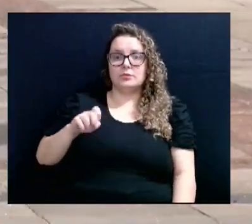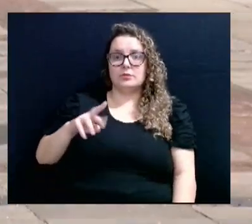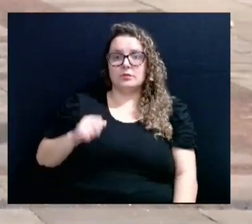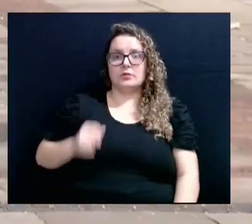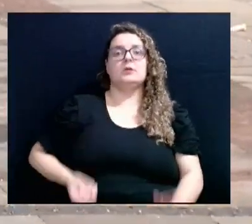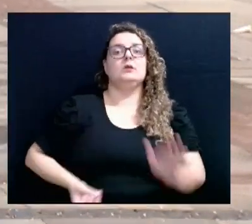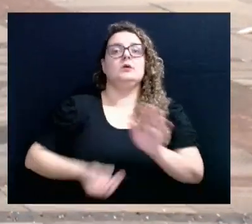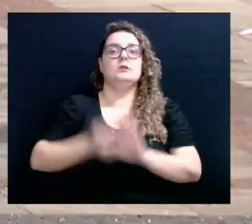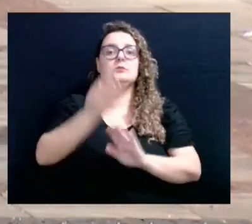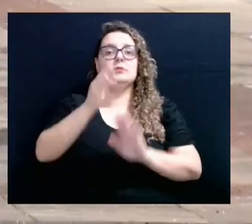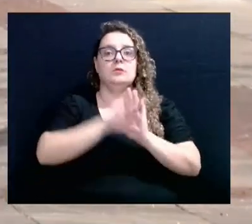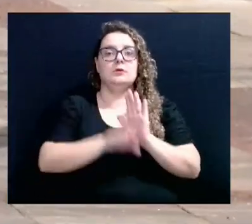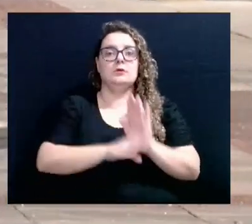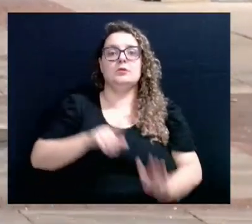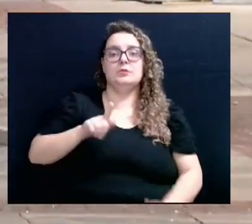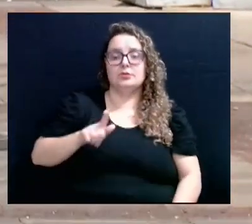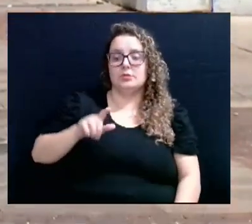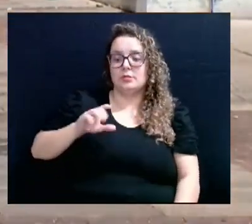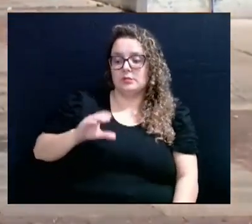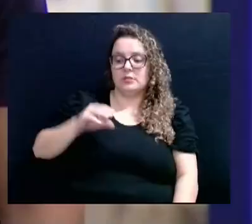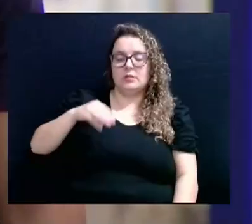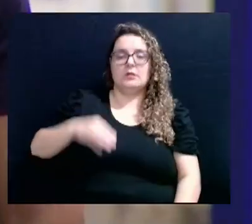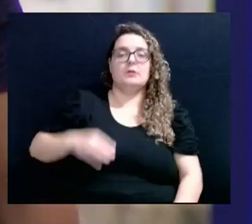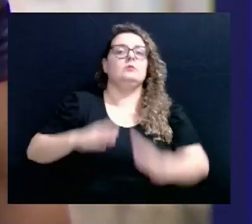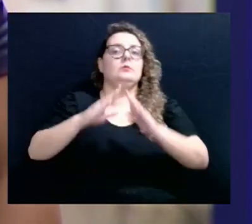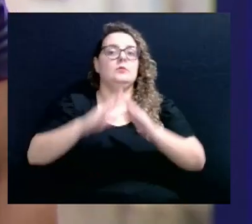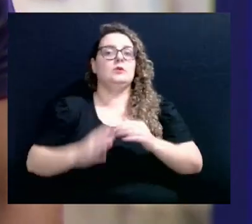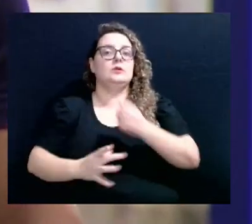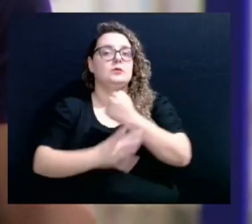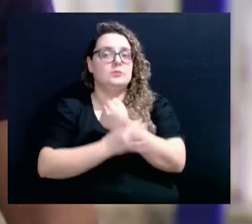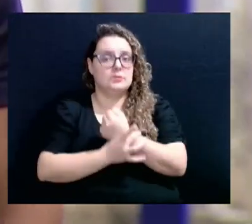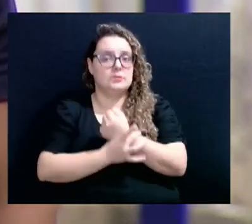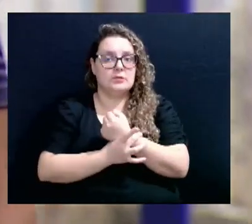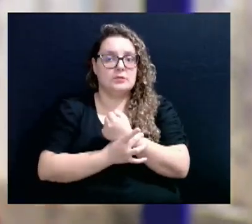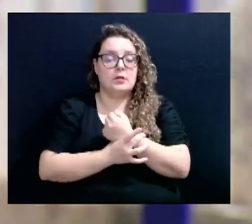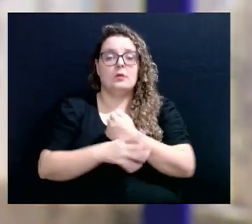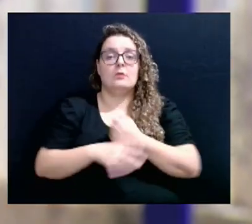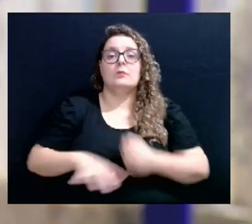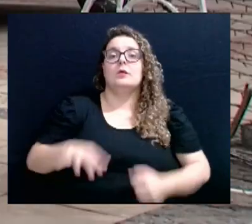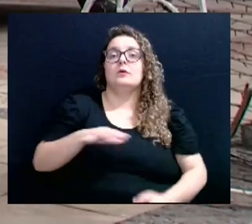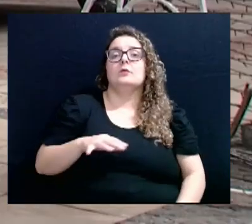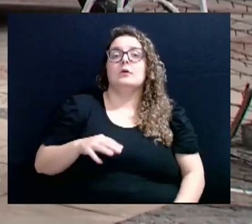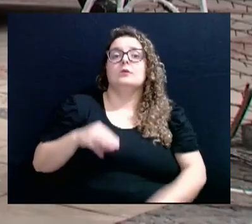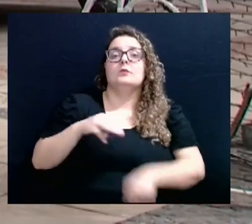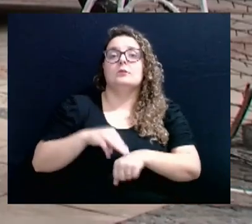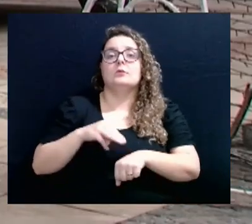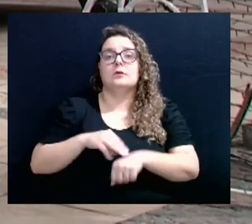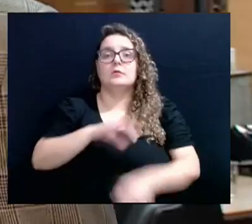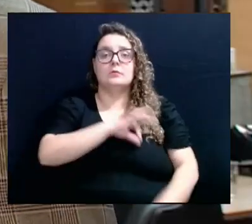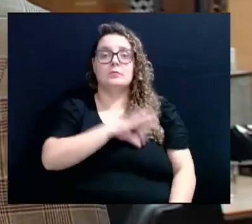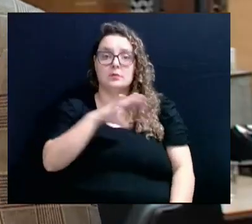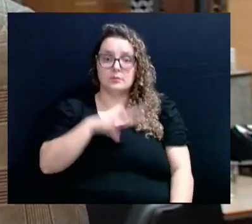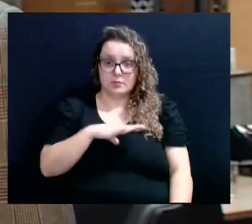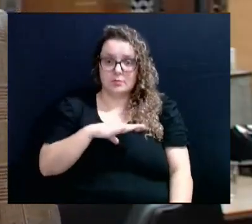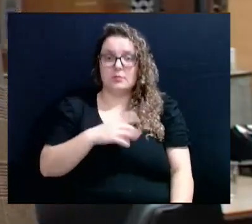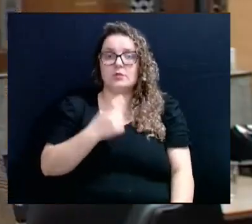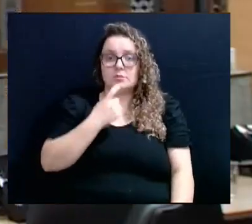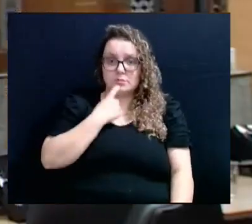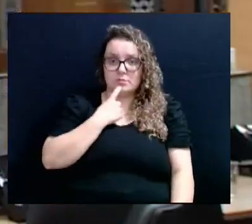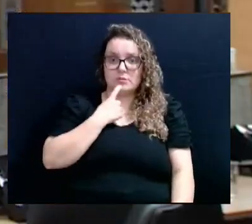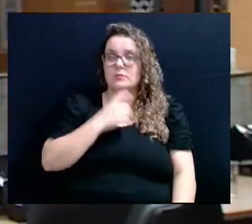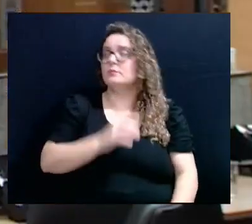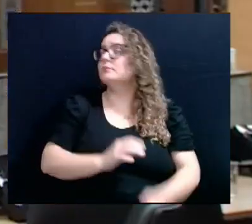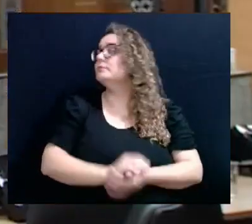programa GCM Moradia Segura, destinado aos integrantes da Guarda Municipal de Campinas. Ele tem